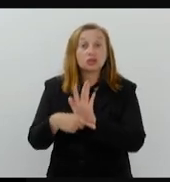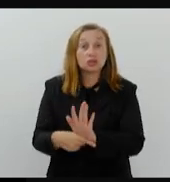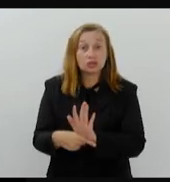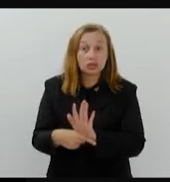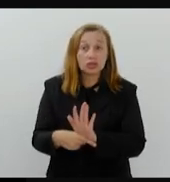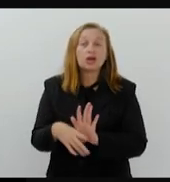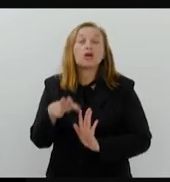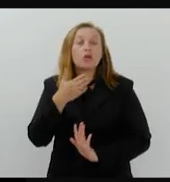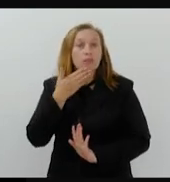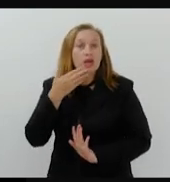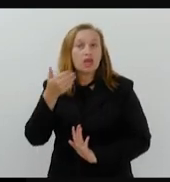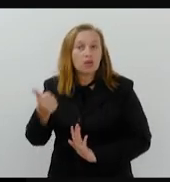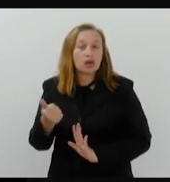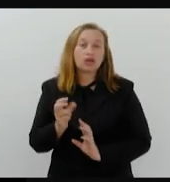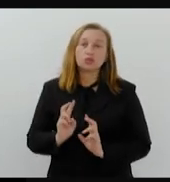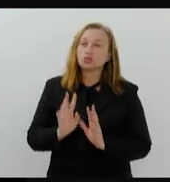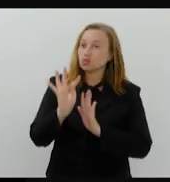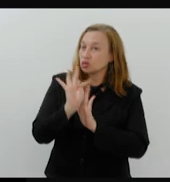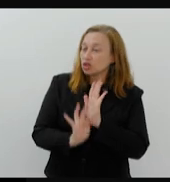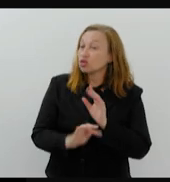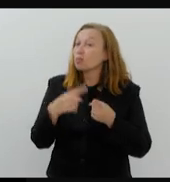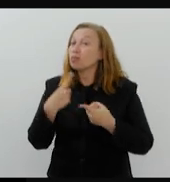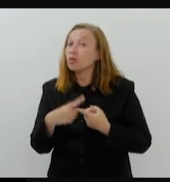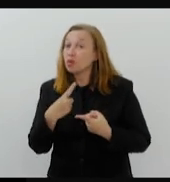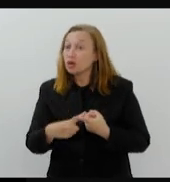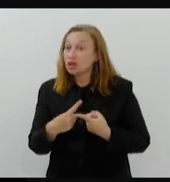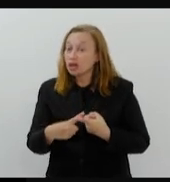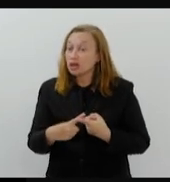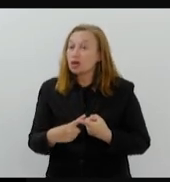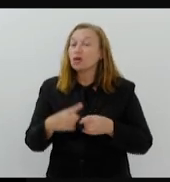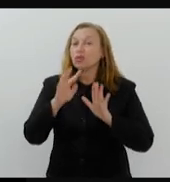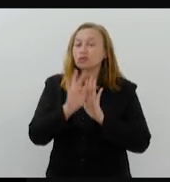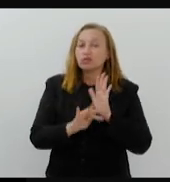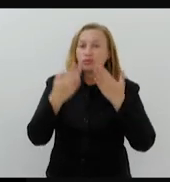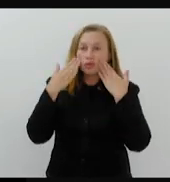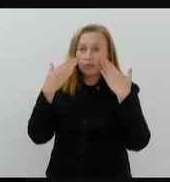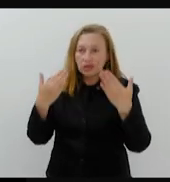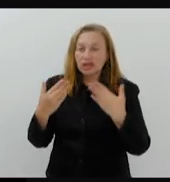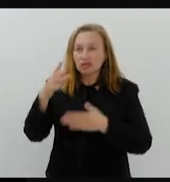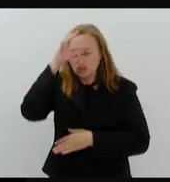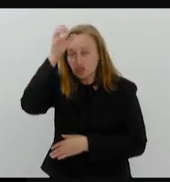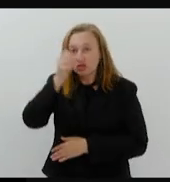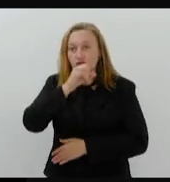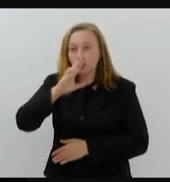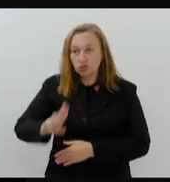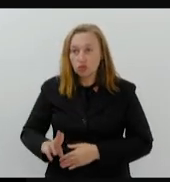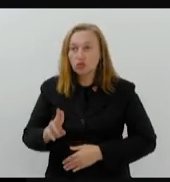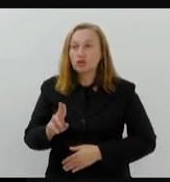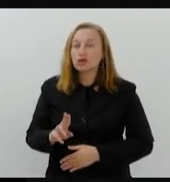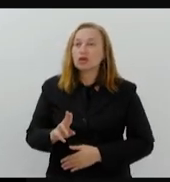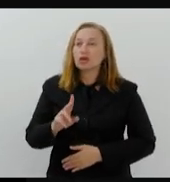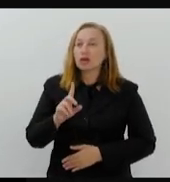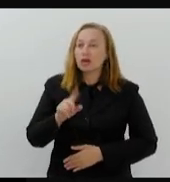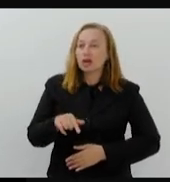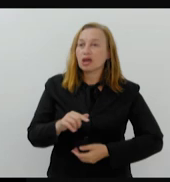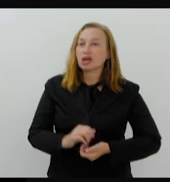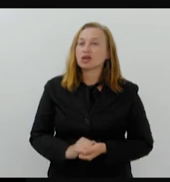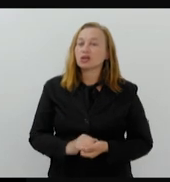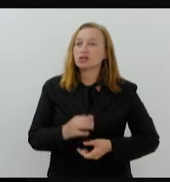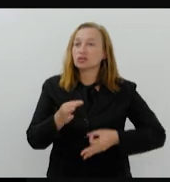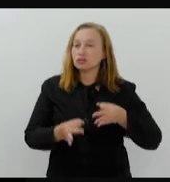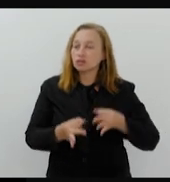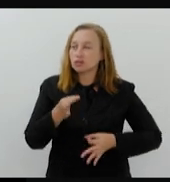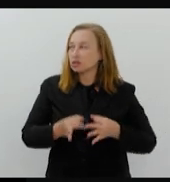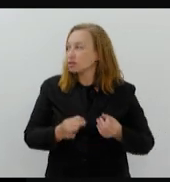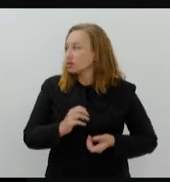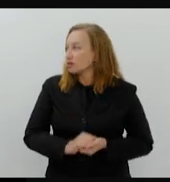a melhoria do texto. Porque o texto, como ele foi apresentado, Tia Ju, ele é injurídico. E,